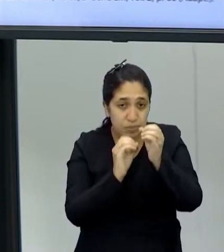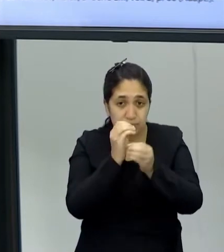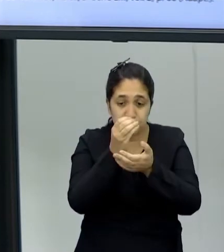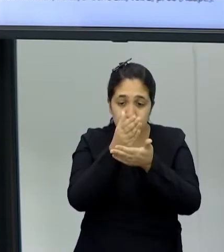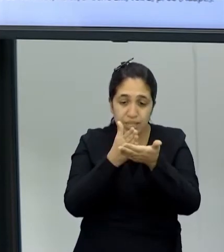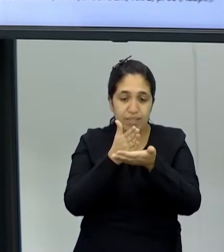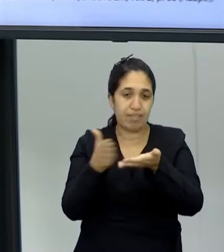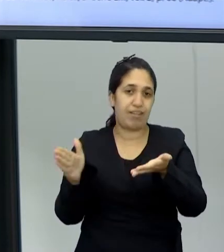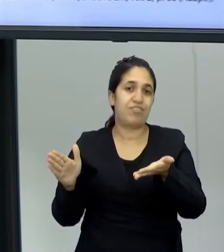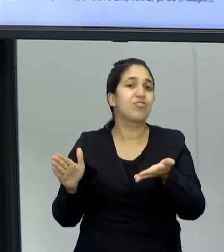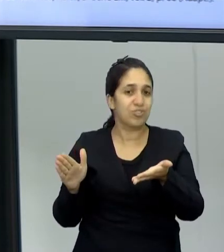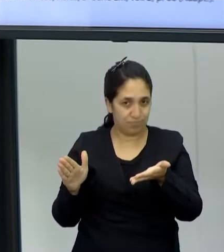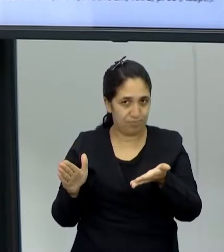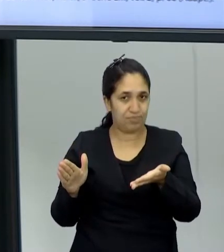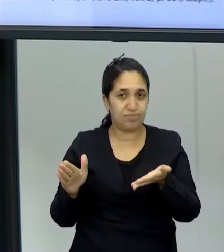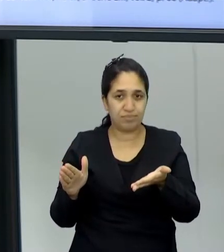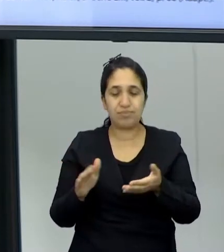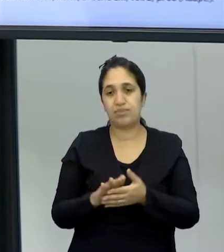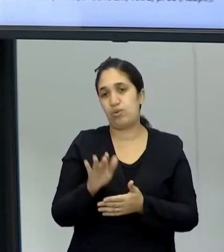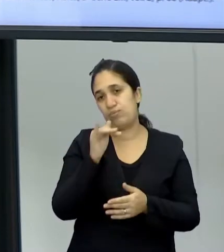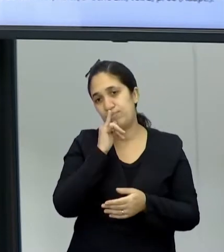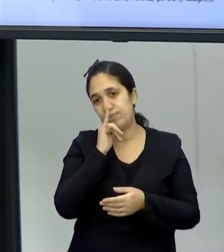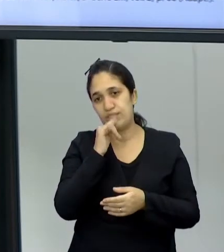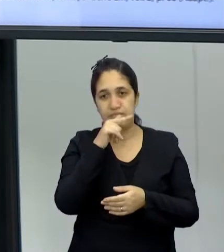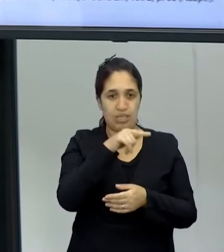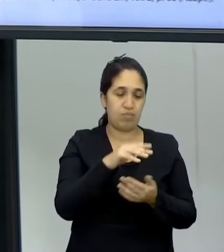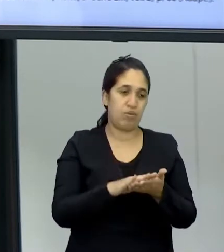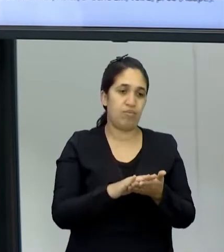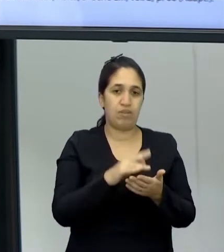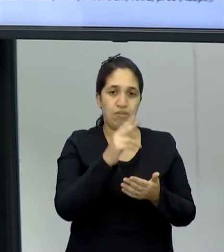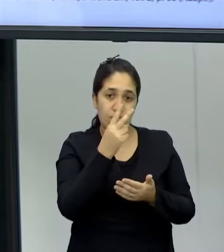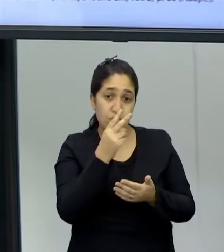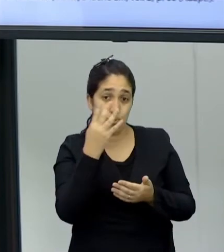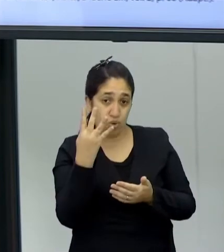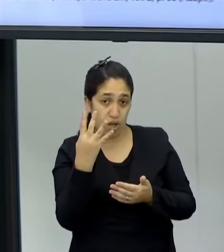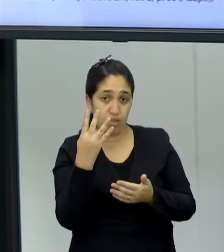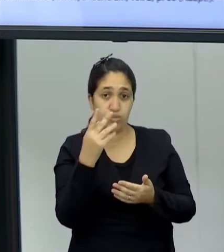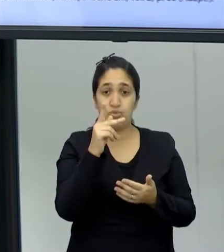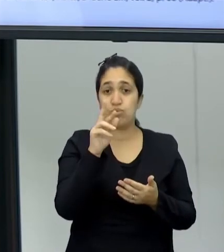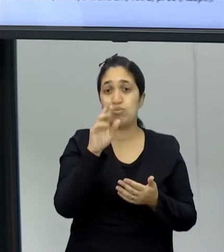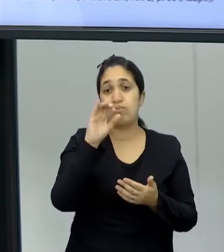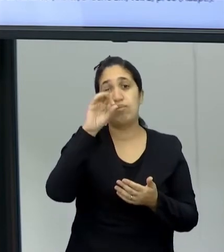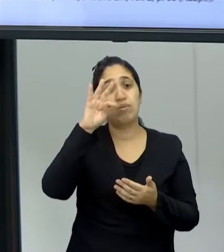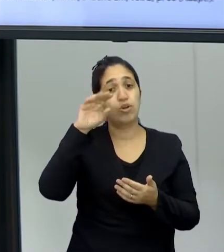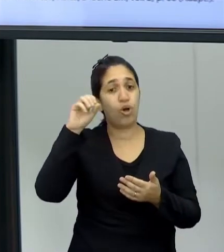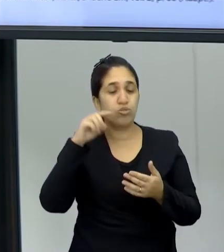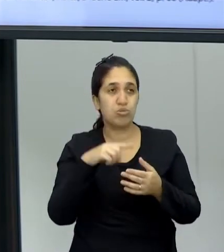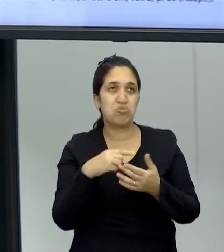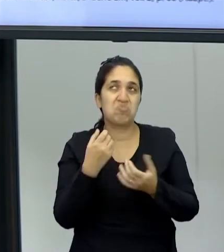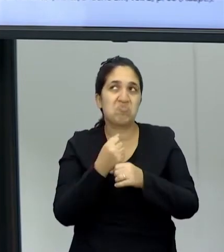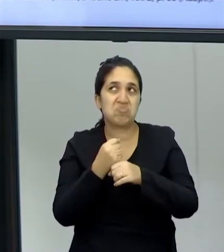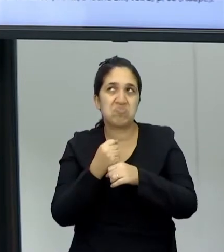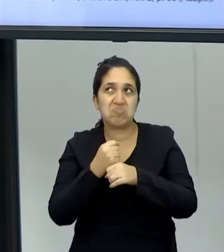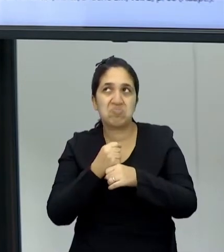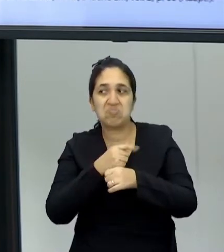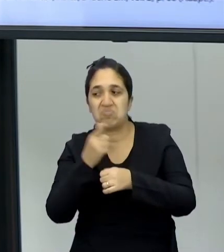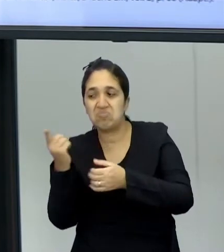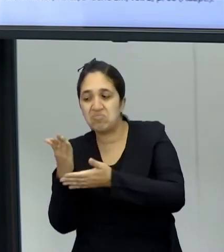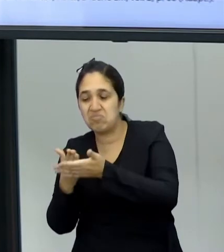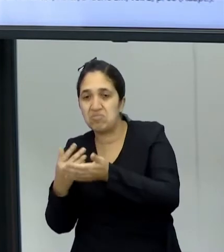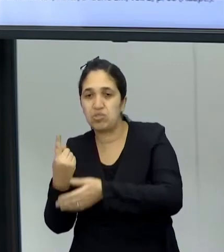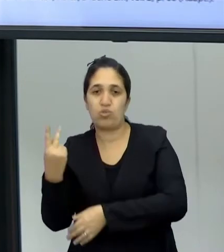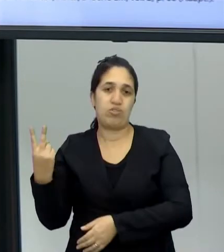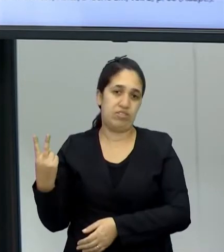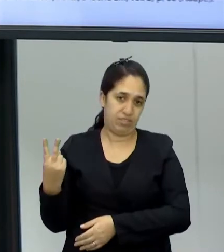metade. Tá bom? Então, se ele tem 24 prótons, vai demorar não sei quantos anos para ficar com 12 prótons, por